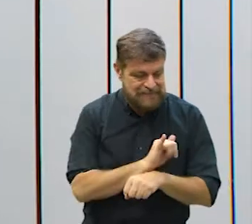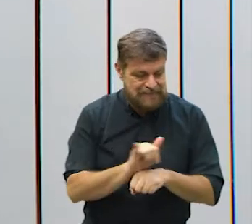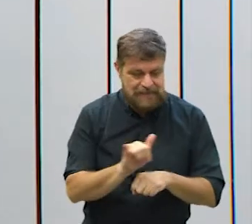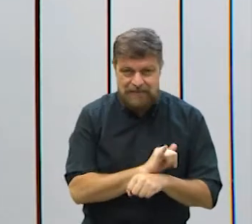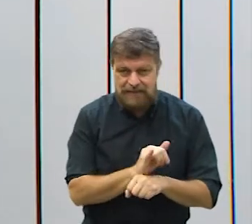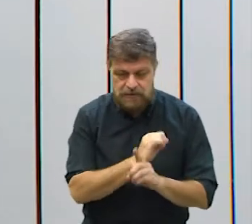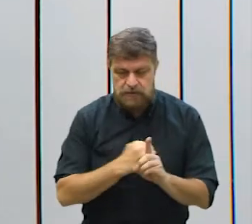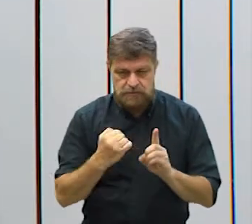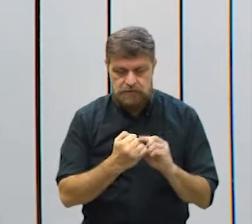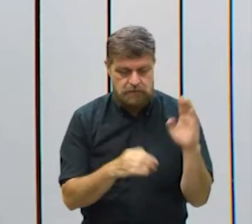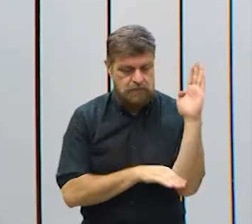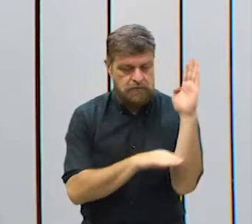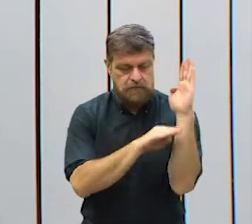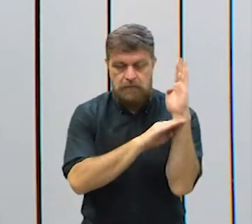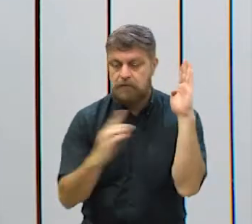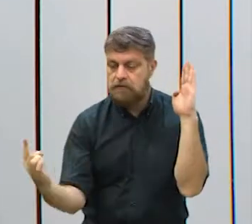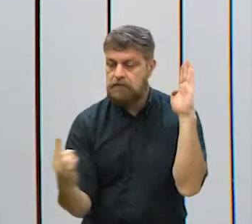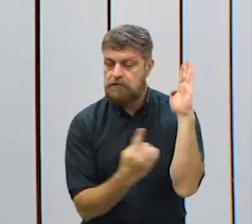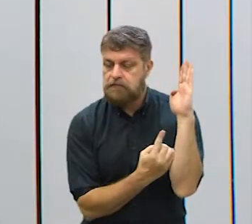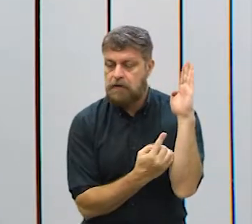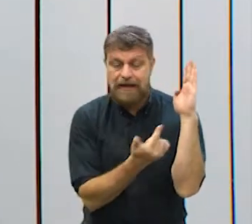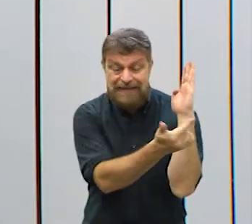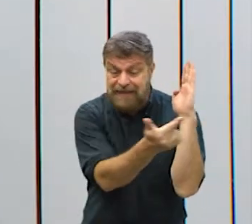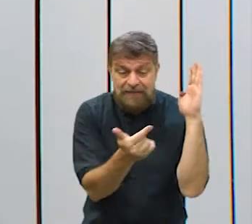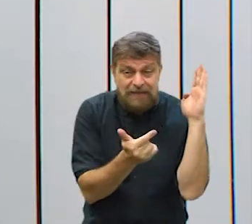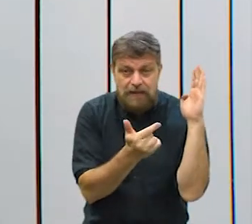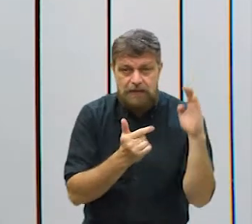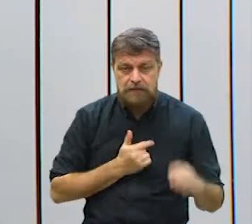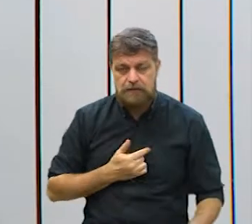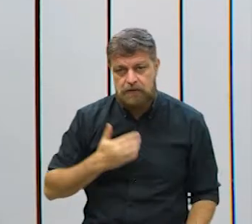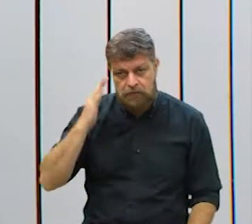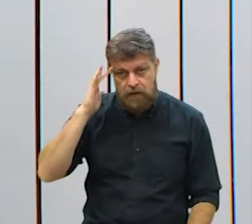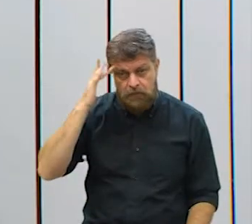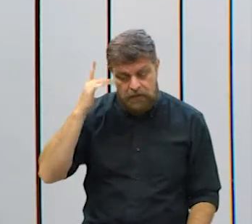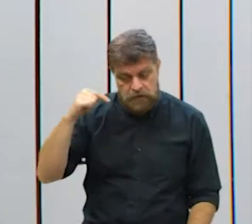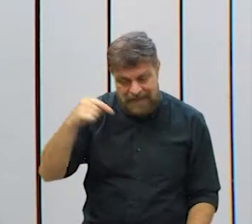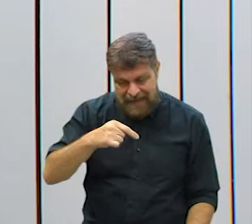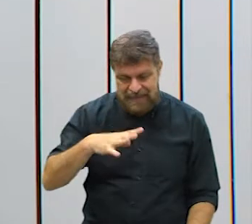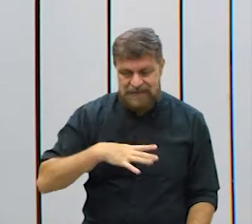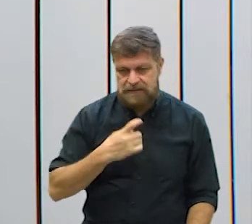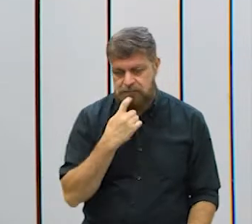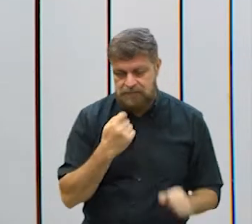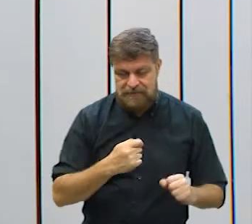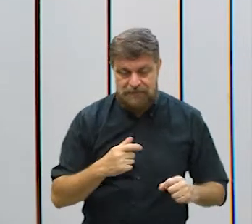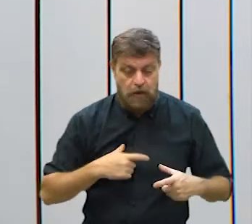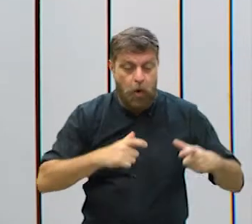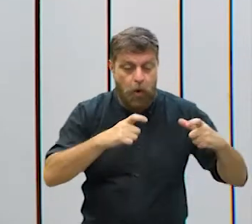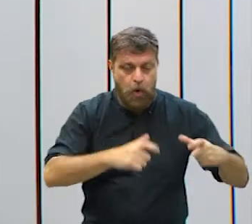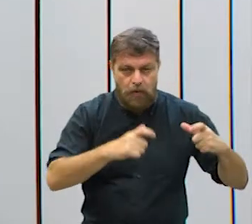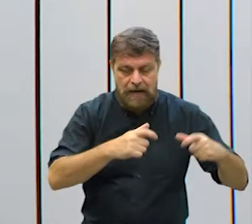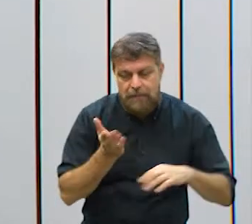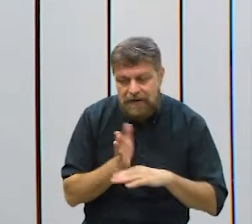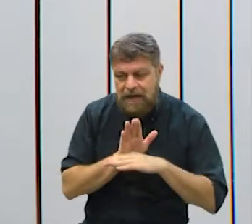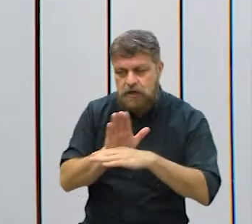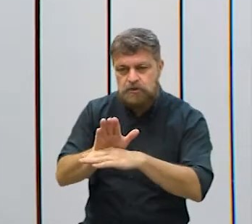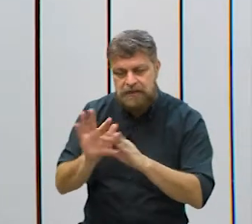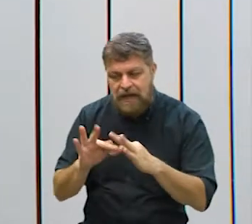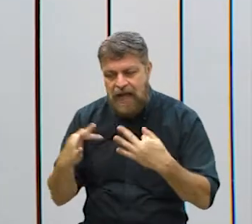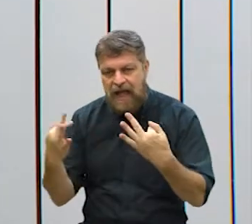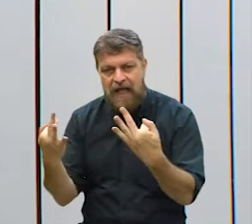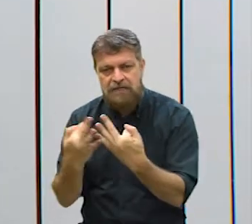tem uma medida social para abrigar essas famílias. Então, acho que esses empreendimentos cairiam bem nessa situação,